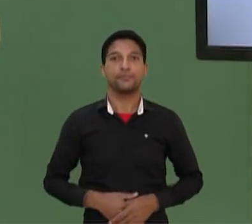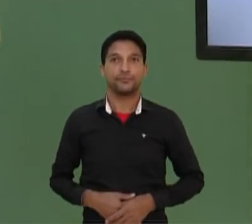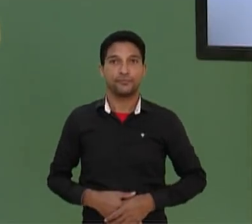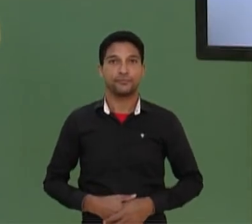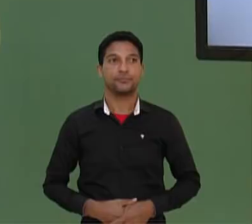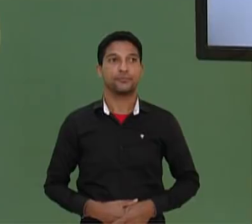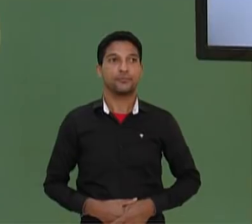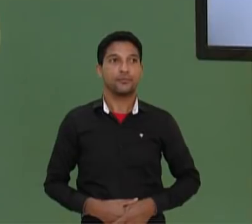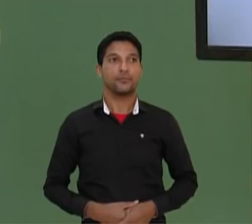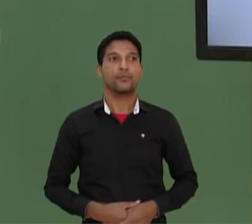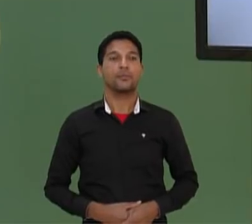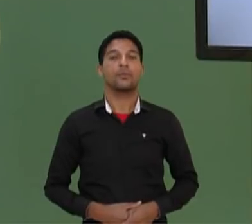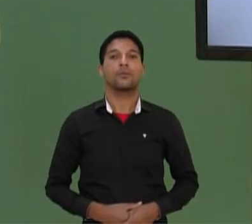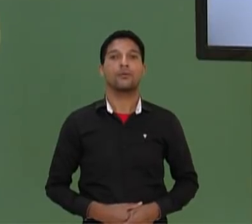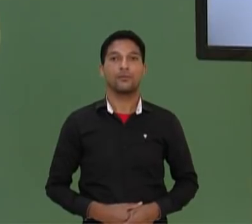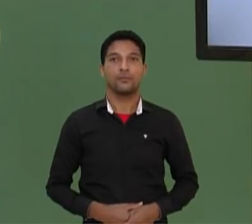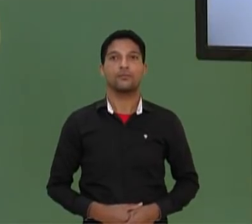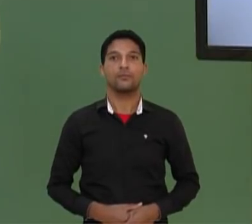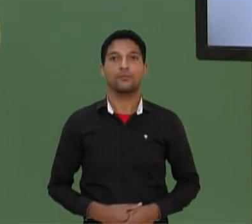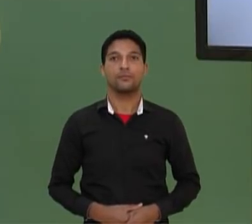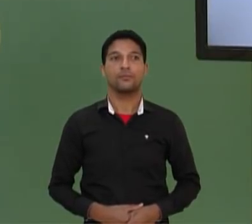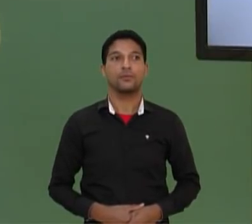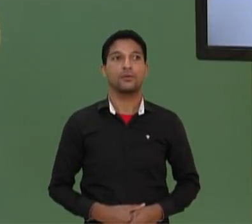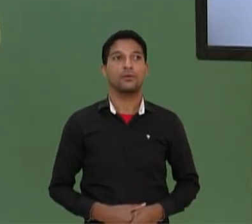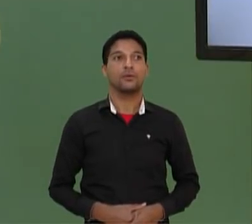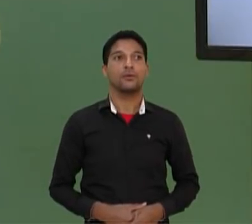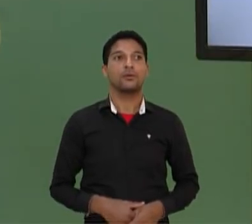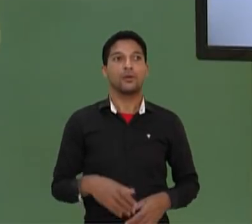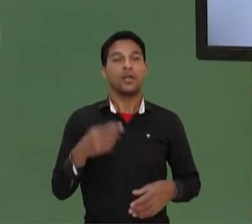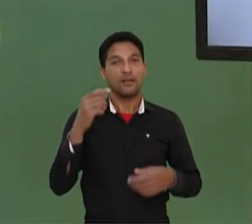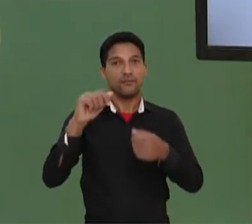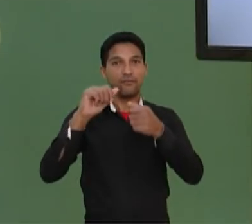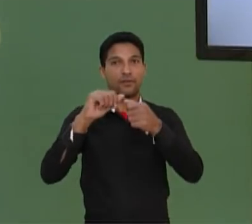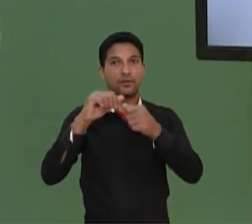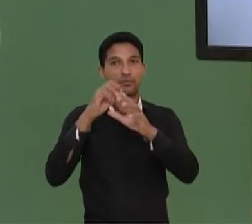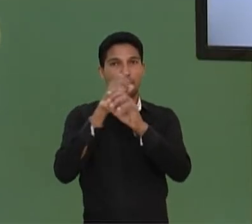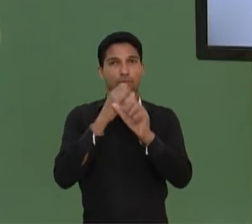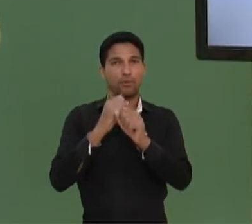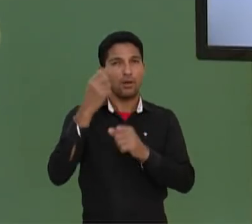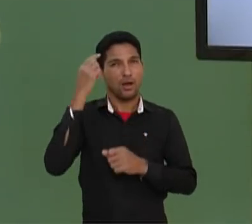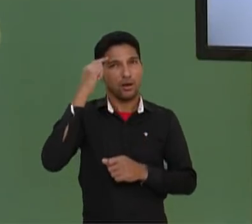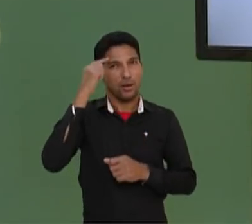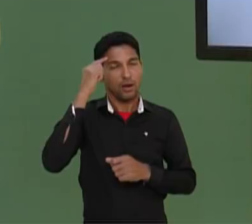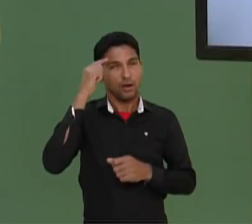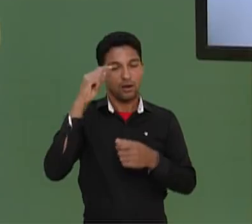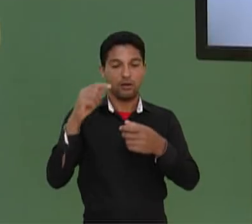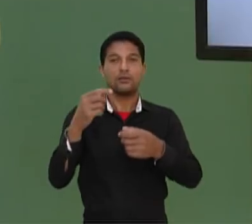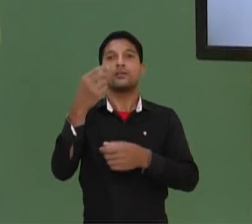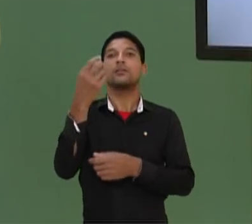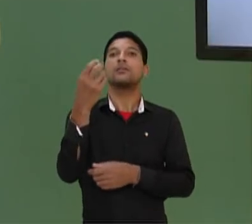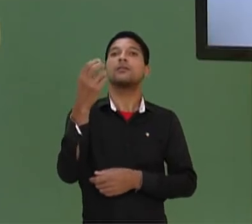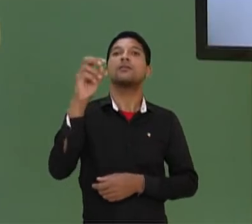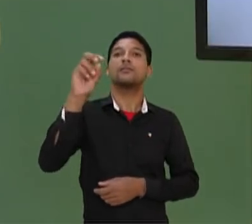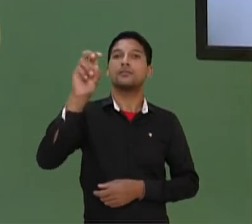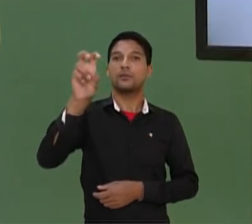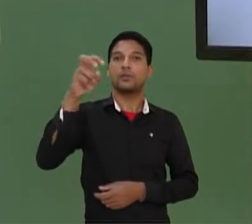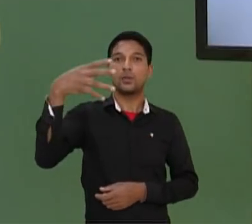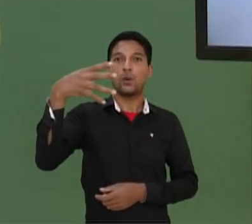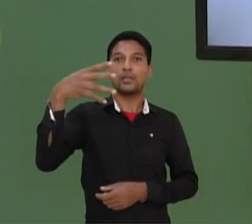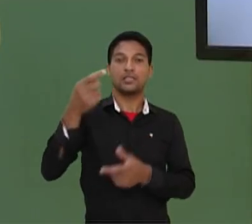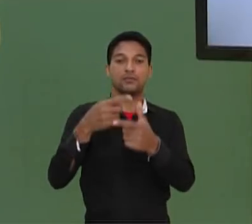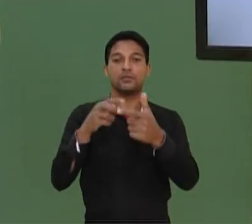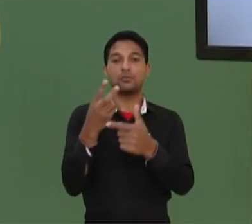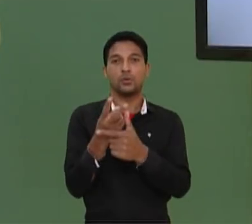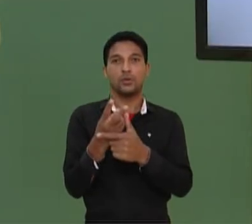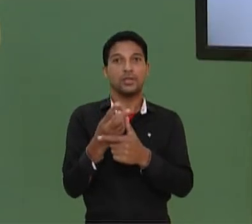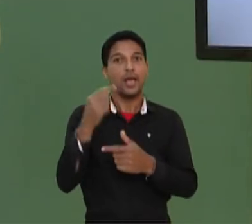estar em centímetros também. Tá bom? Outra coisa. Eu fiz a continha aqui de cabeça, 54 sobre 2. Mas você não